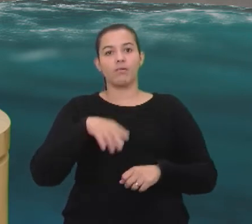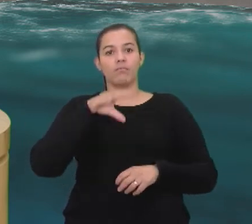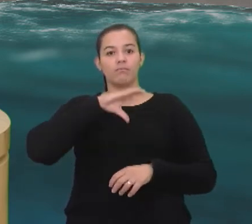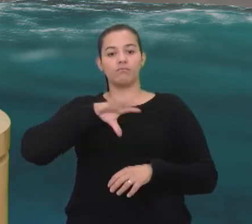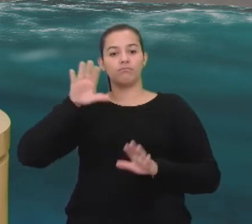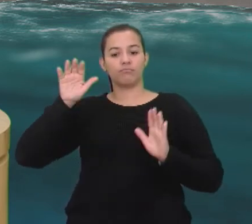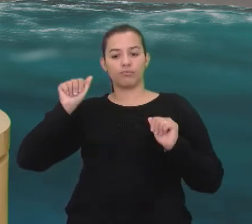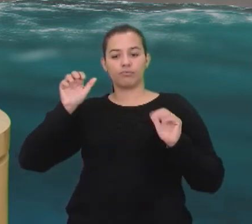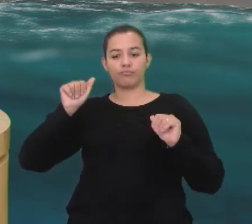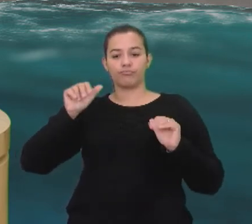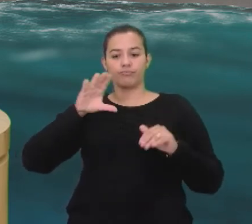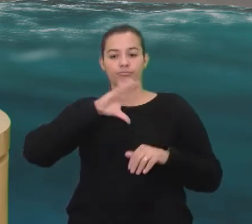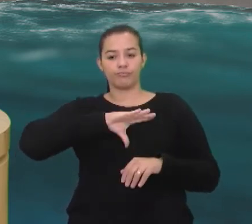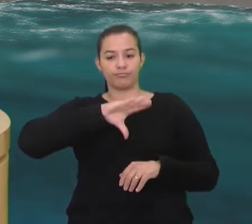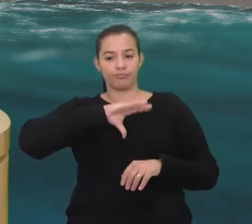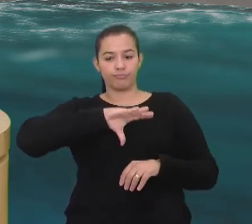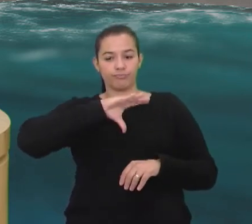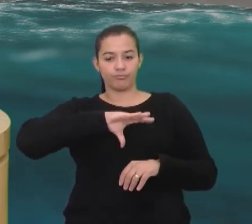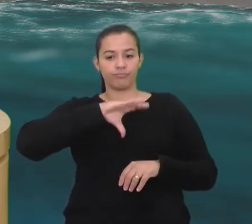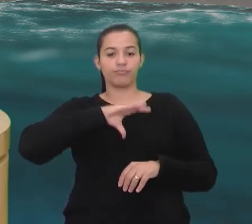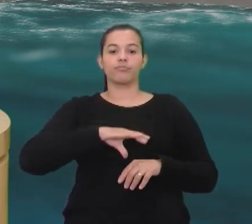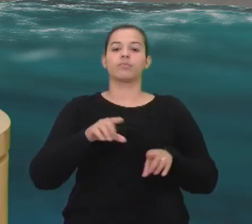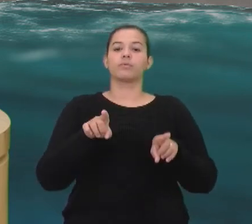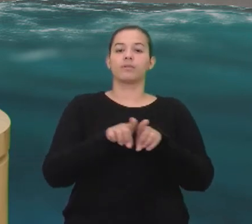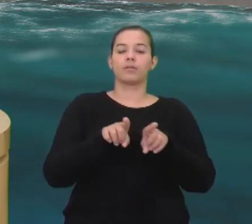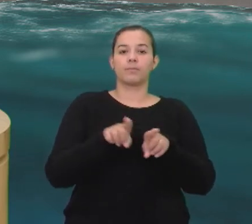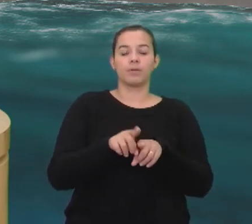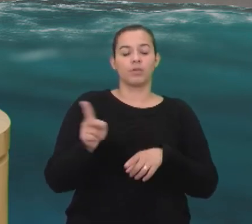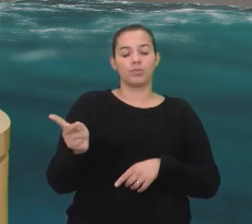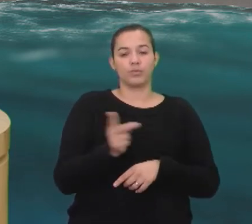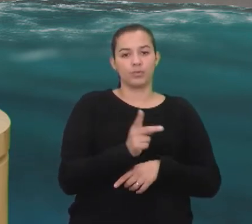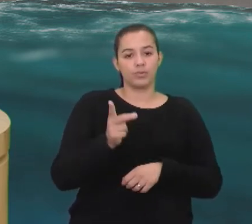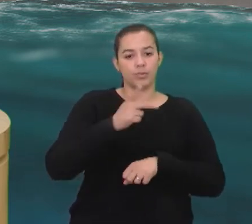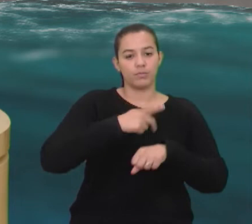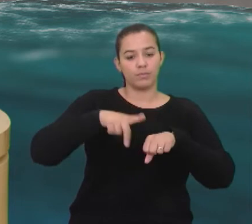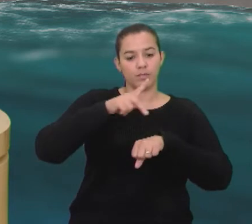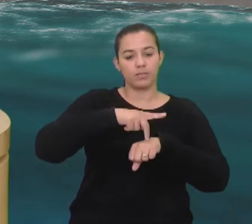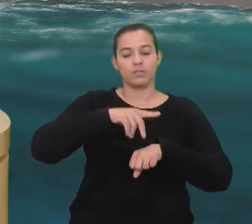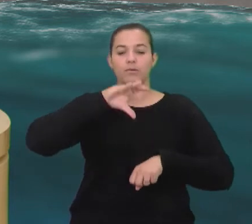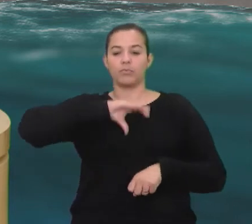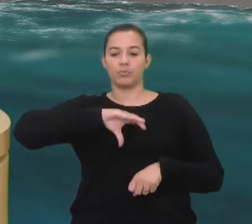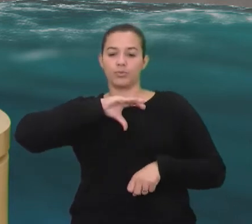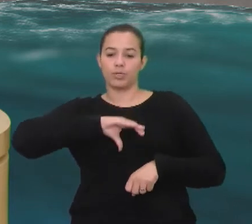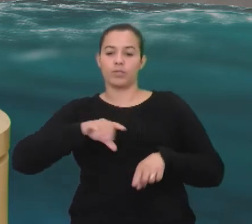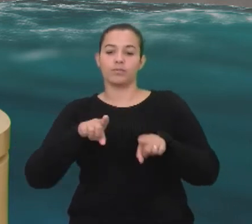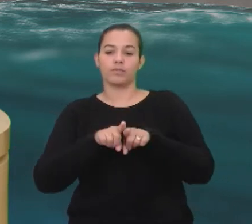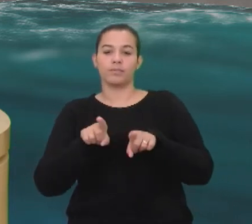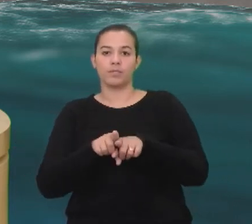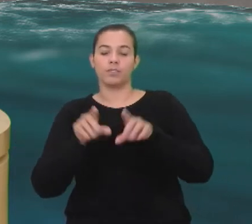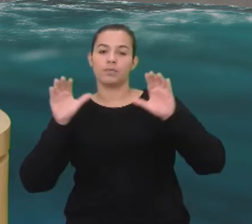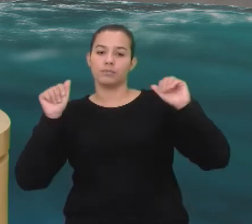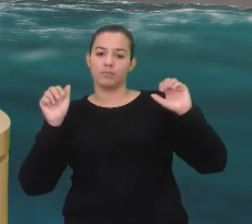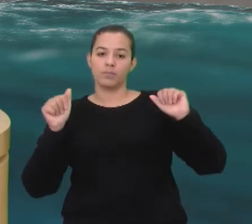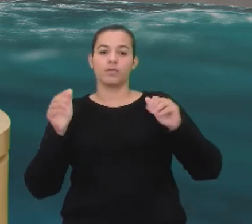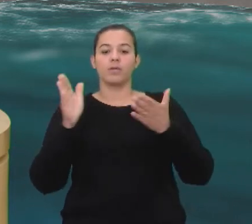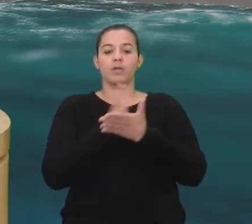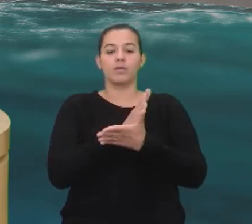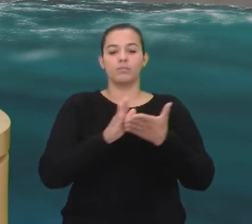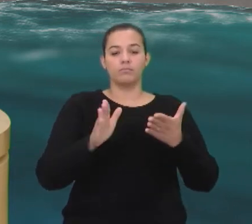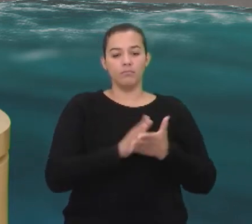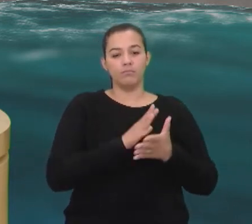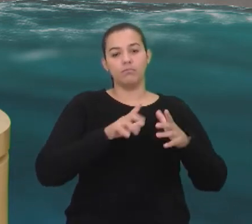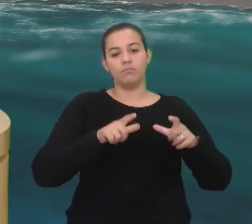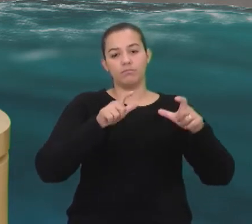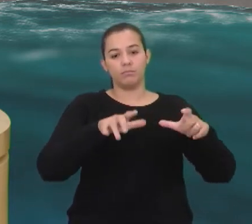Espanha, né? Só que eles ali, já no século XIX, perderam essas colônias todas. E algumas localidades